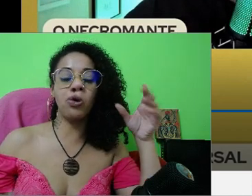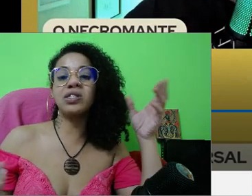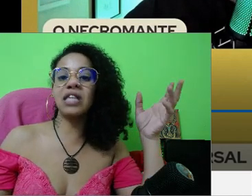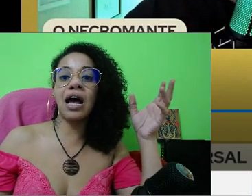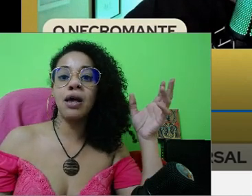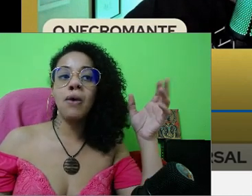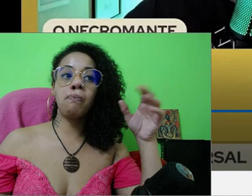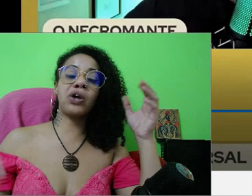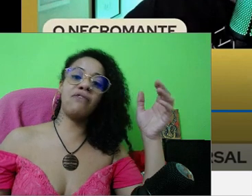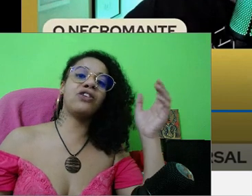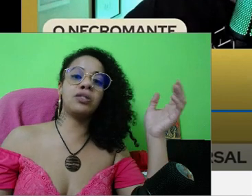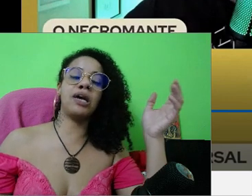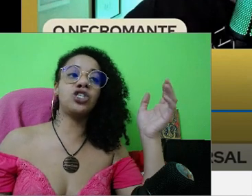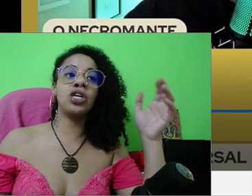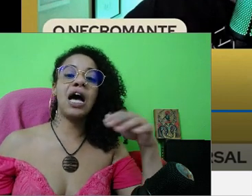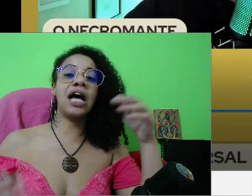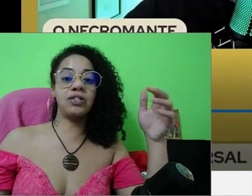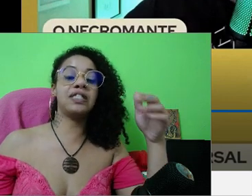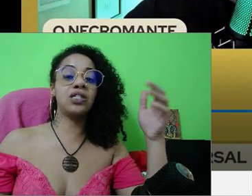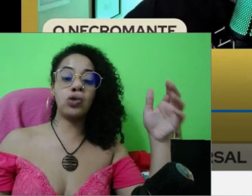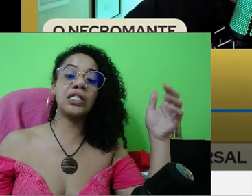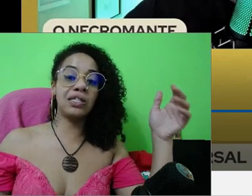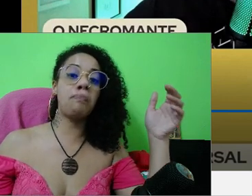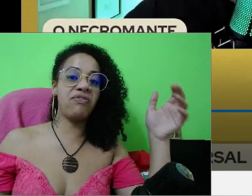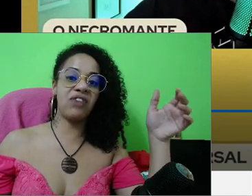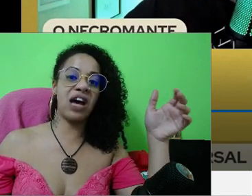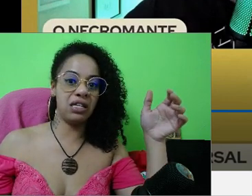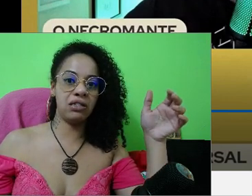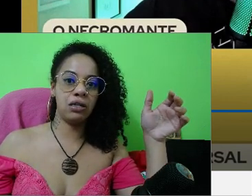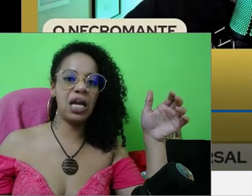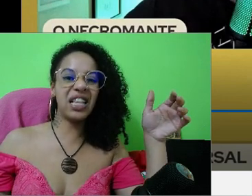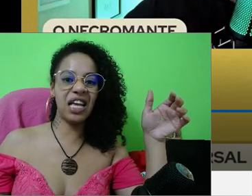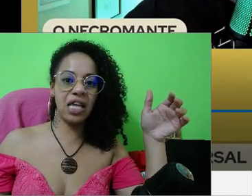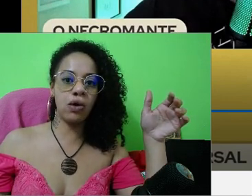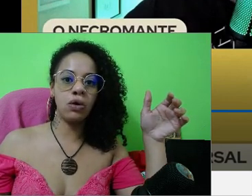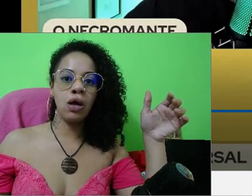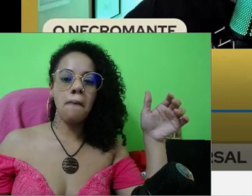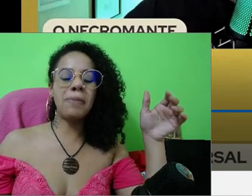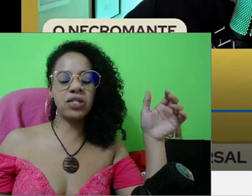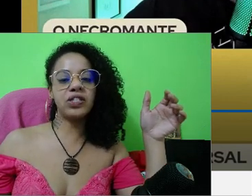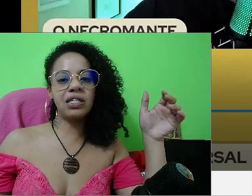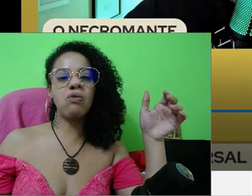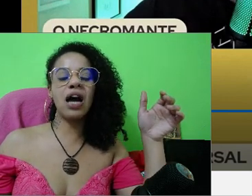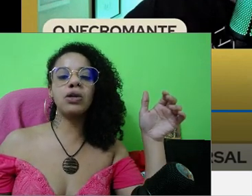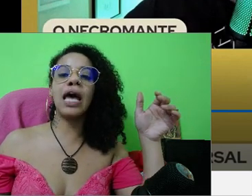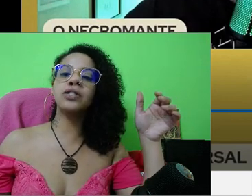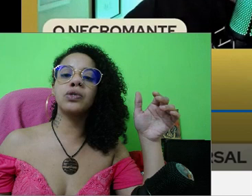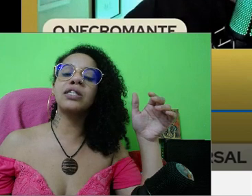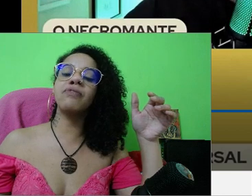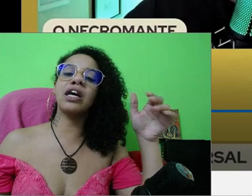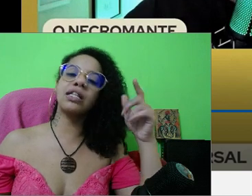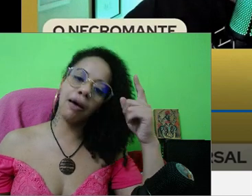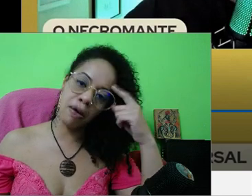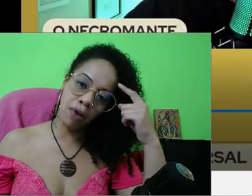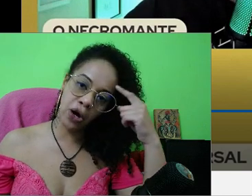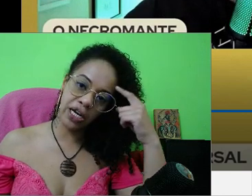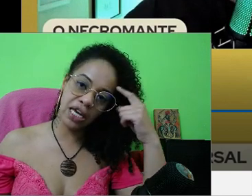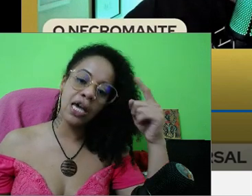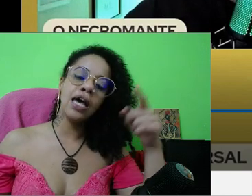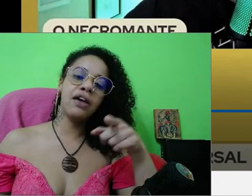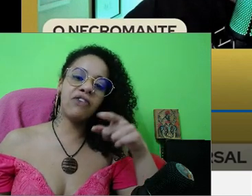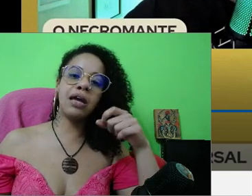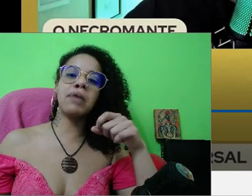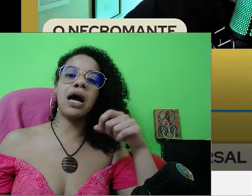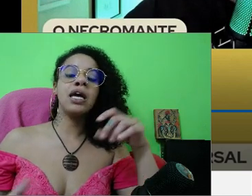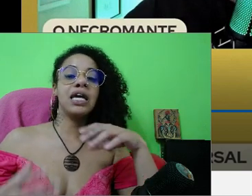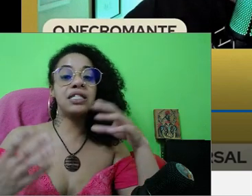tenho como mostrar Porque infelizmente Às vezes as coisas são privadas entendeu Mas você é um caro honesto você vai ter a